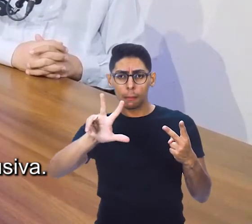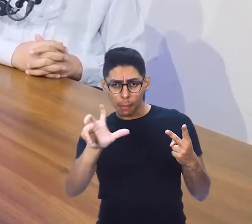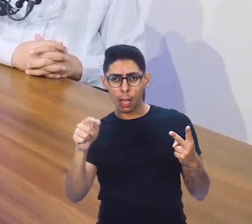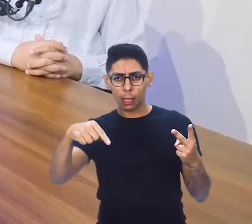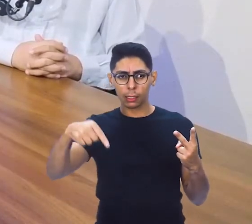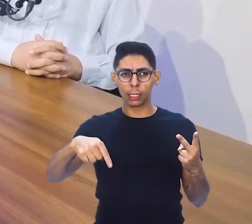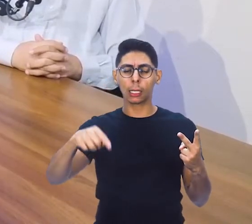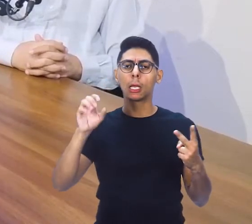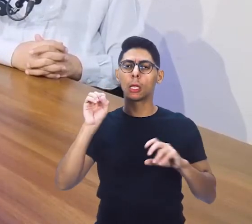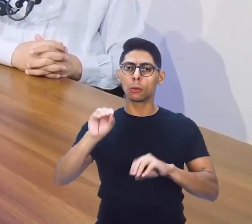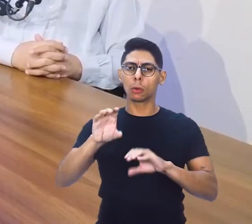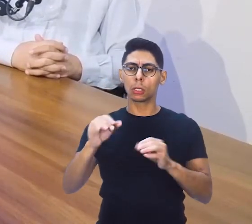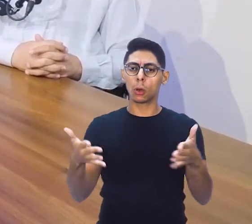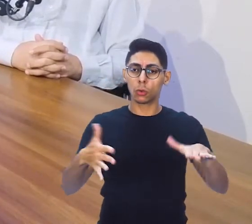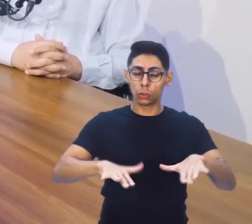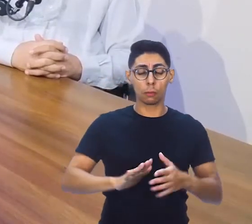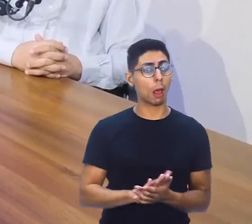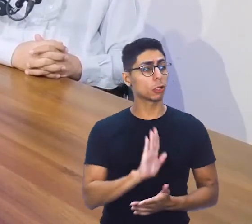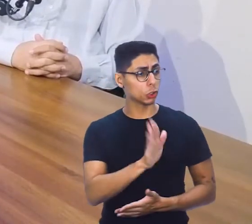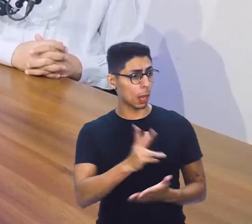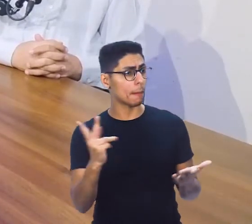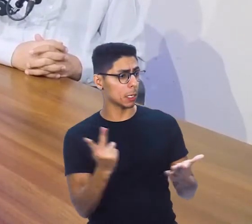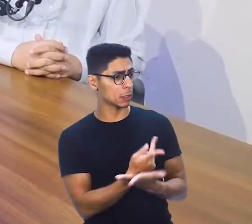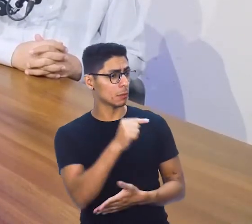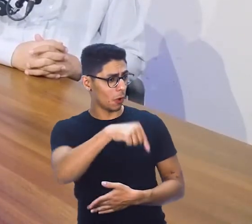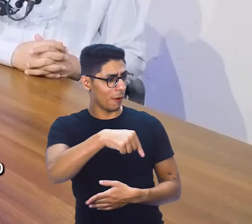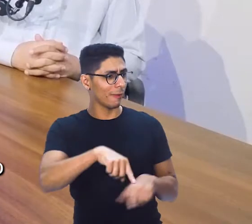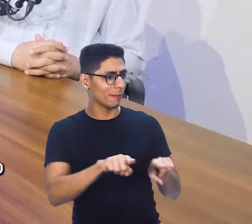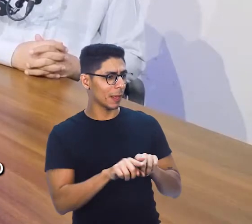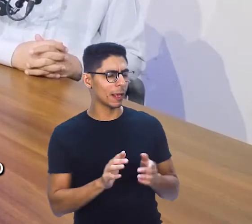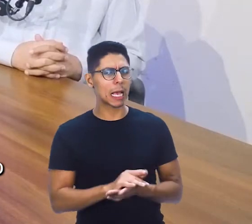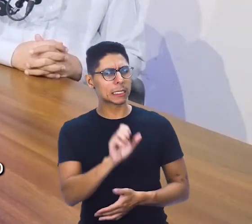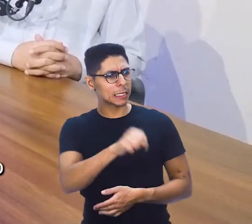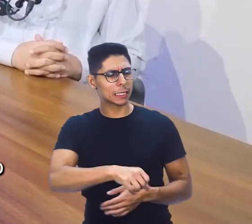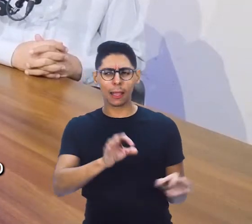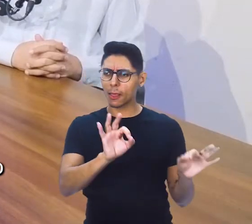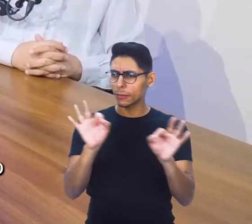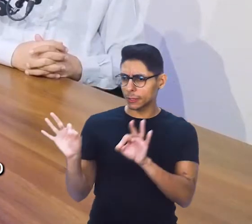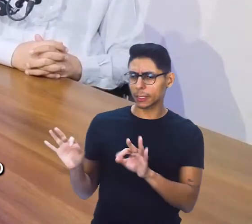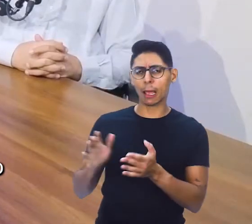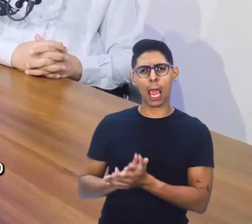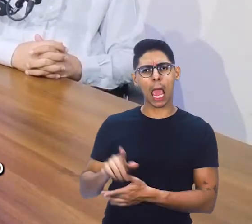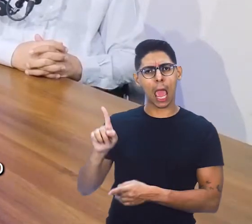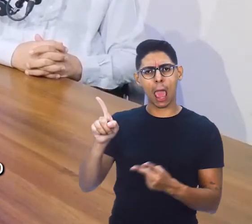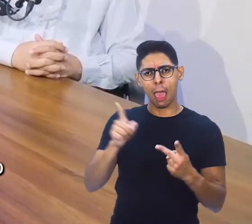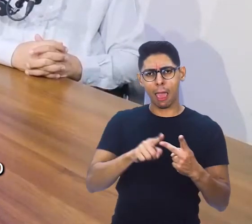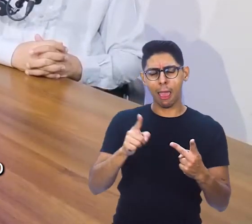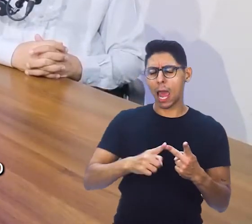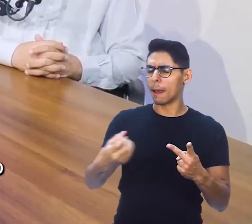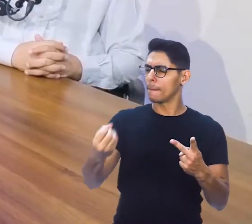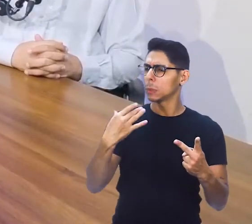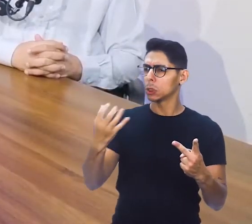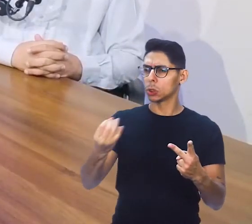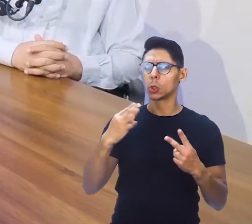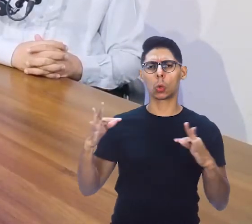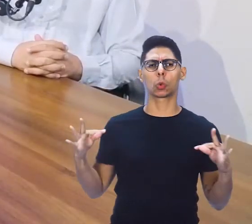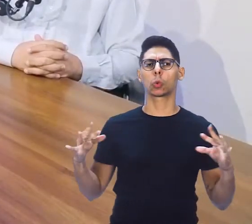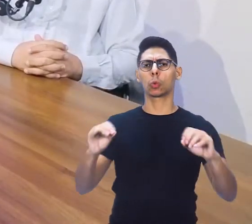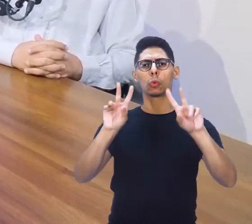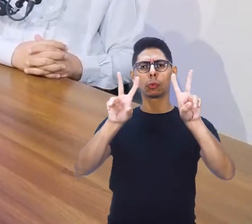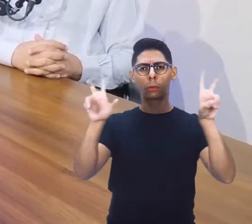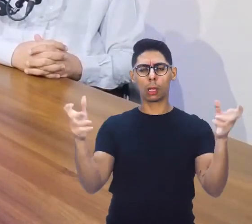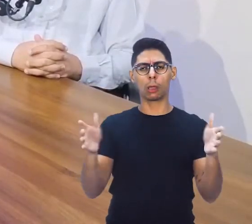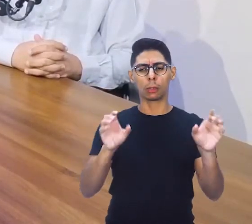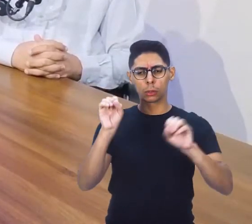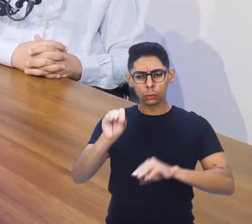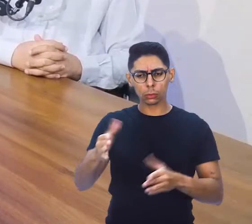gente aqui, viu? O segundo podcast foi com ela. Eu vi, a Maria Tereza me ensinou tudo sobre educação inclusiva. A Margarida Seabra,